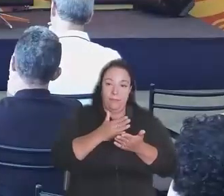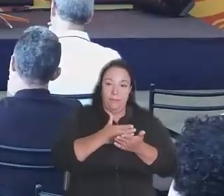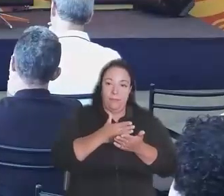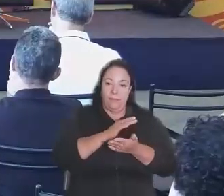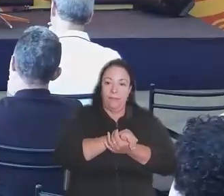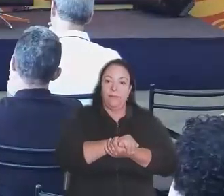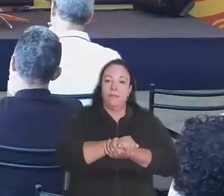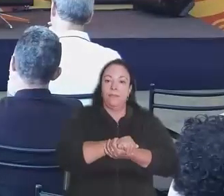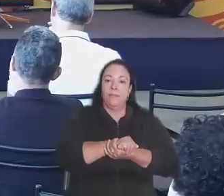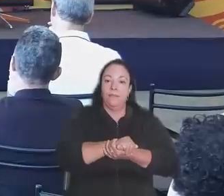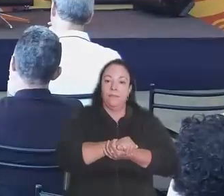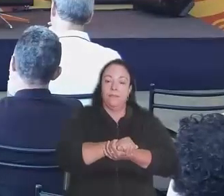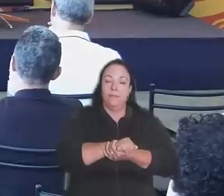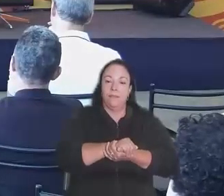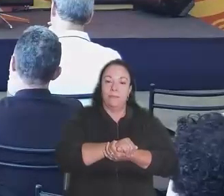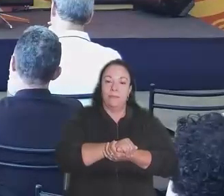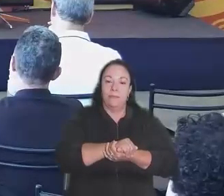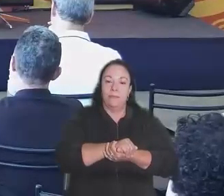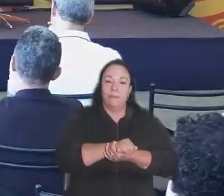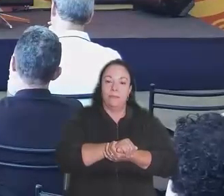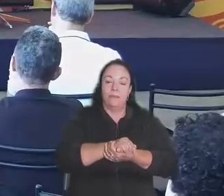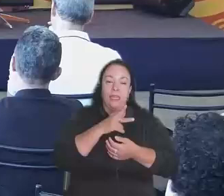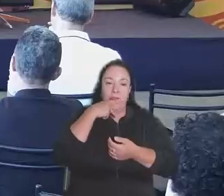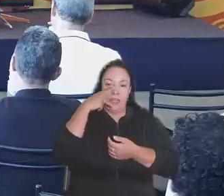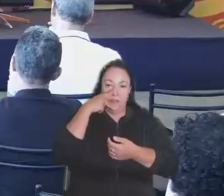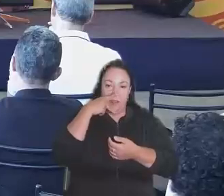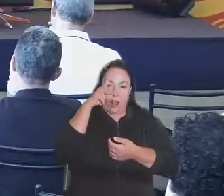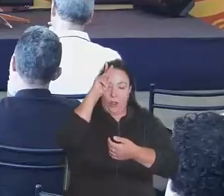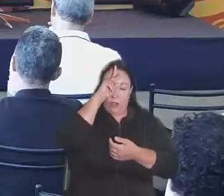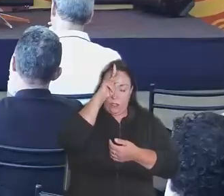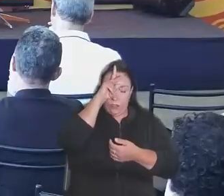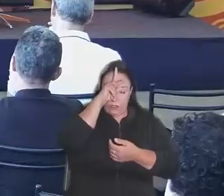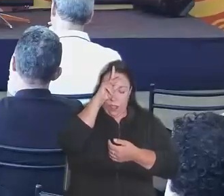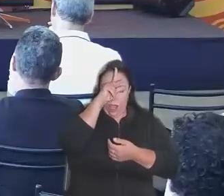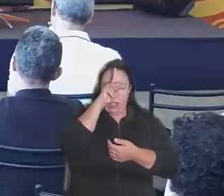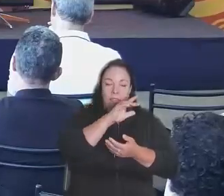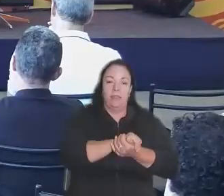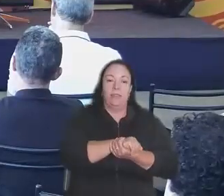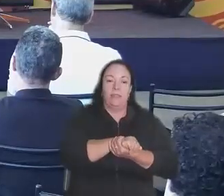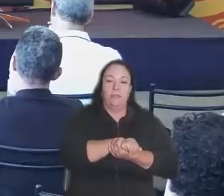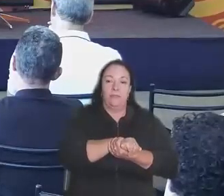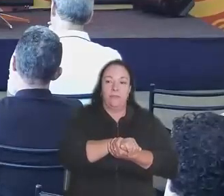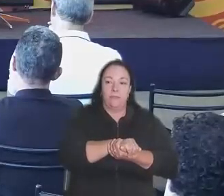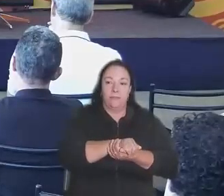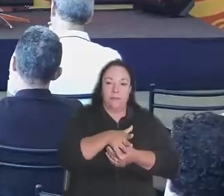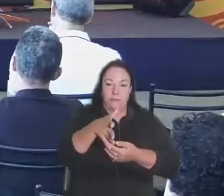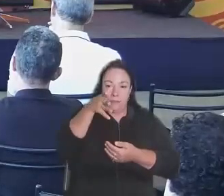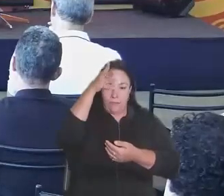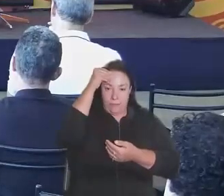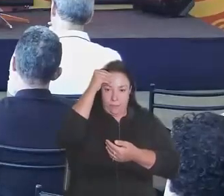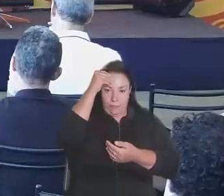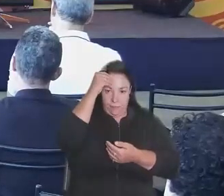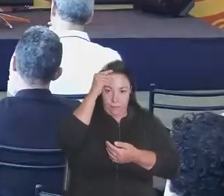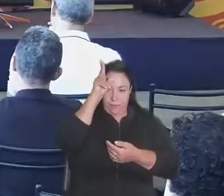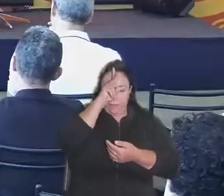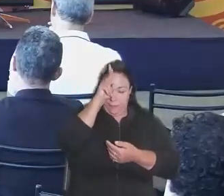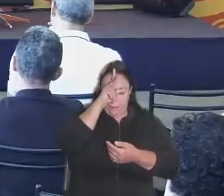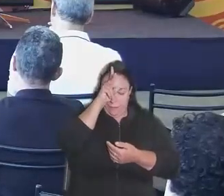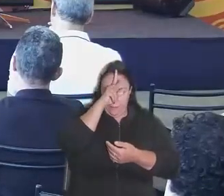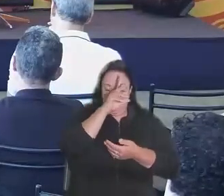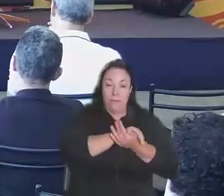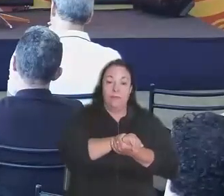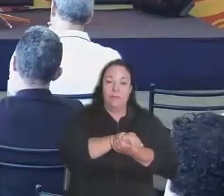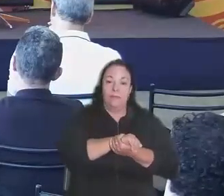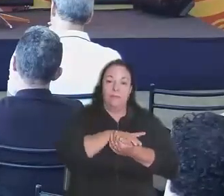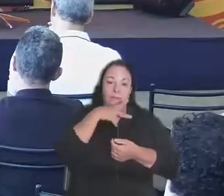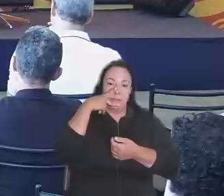bem que ele repetiu várias vezes. Você internalizou, você gravou essas histórias, você foi capaz